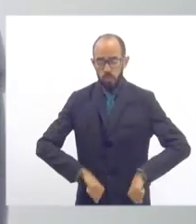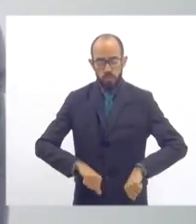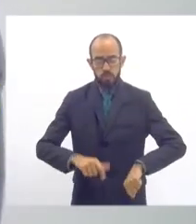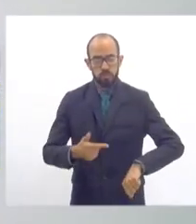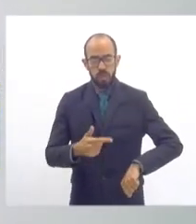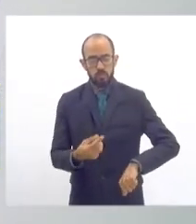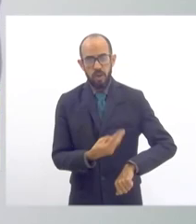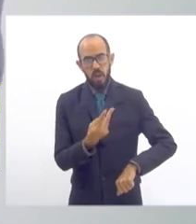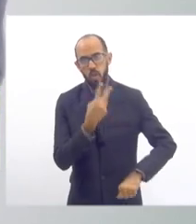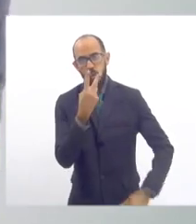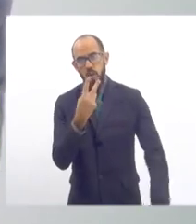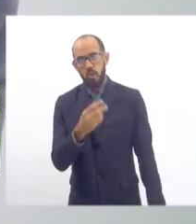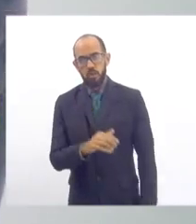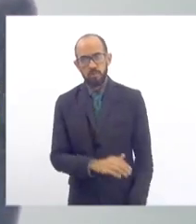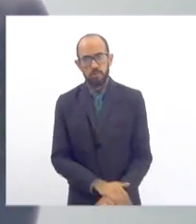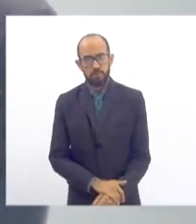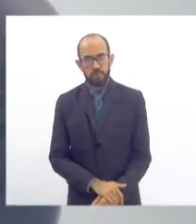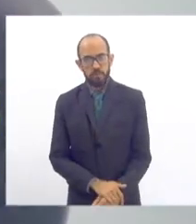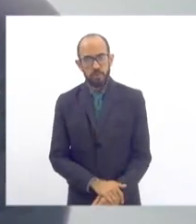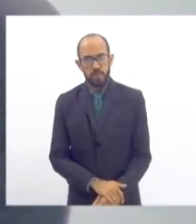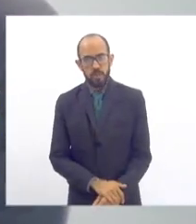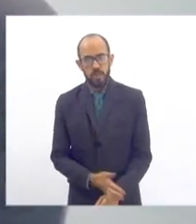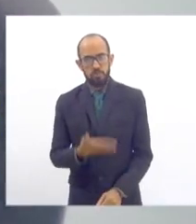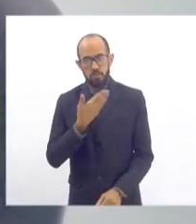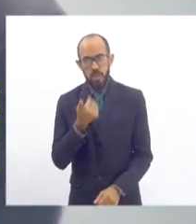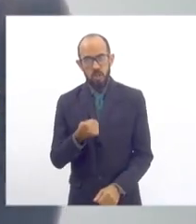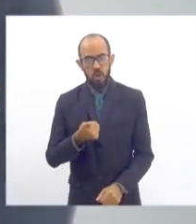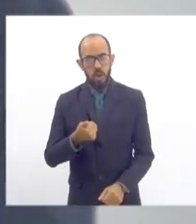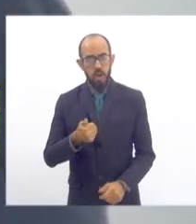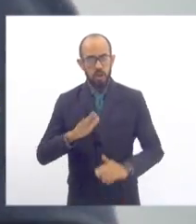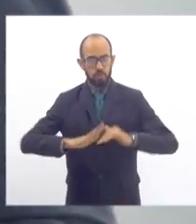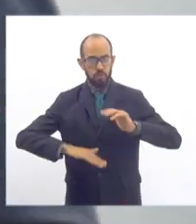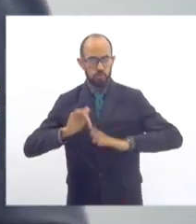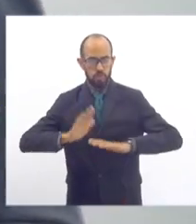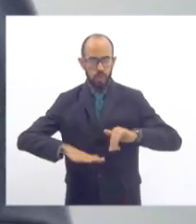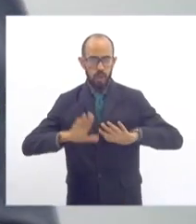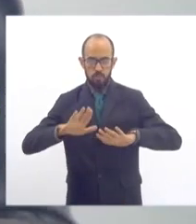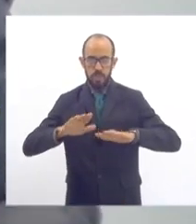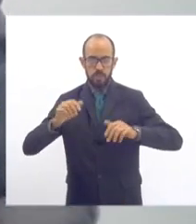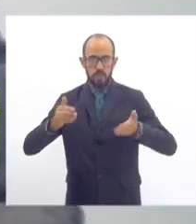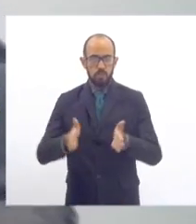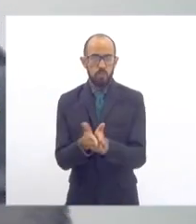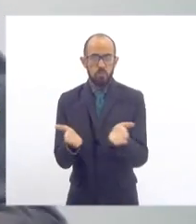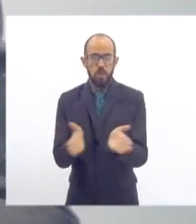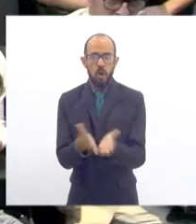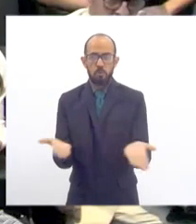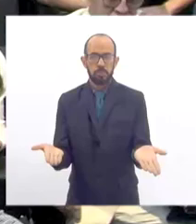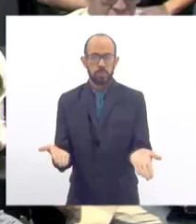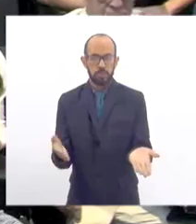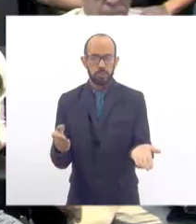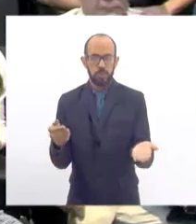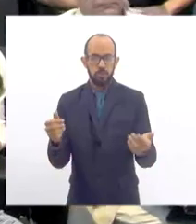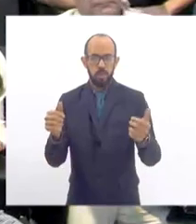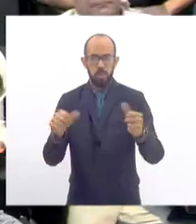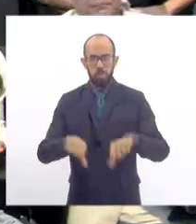mais velho, progride na carreira, mas, mesmo assim, está ficando mais pobre. Então, isso é inaceitável.